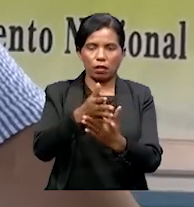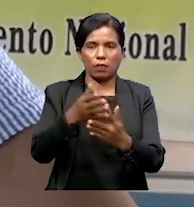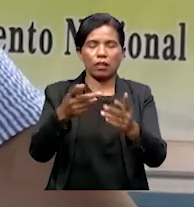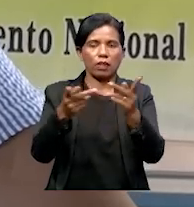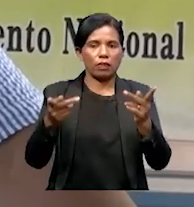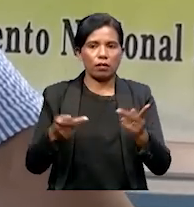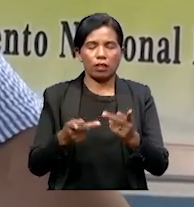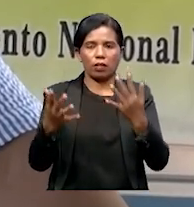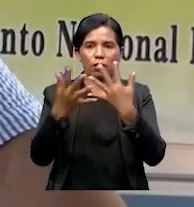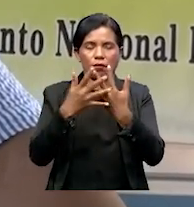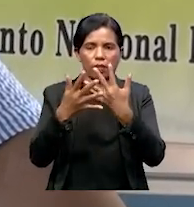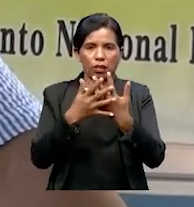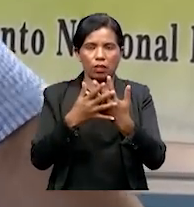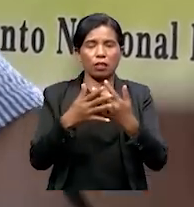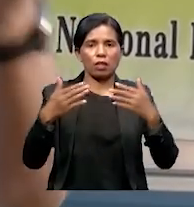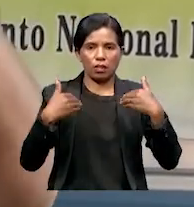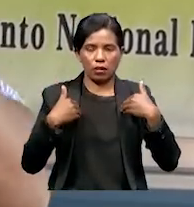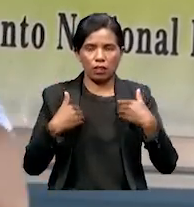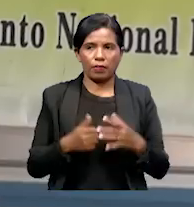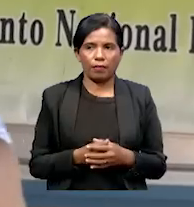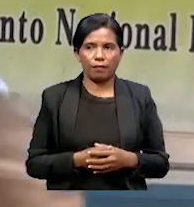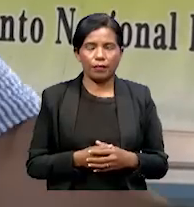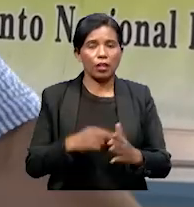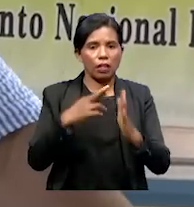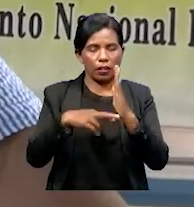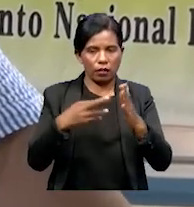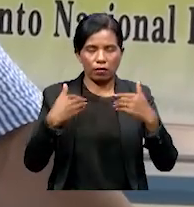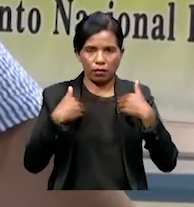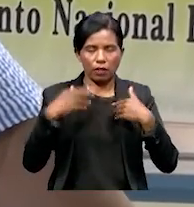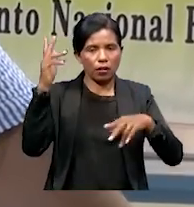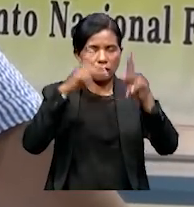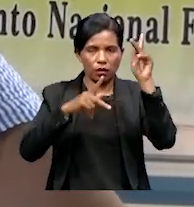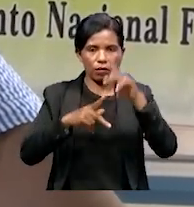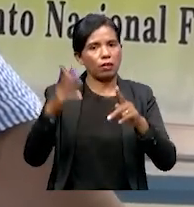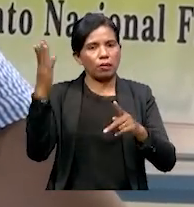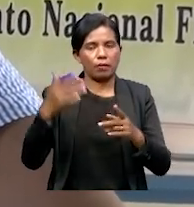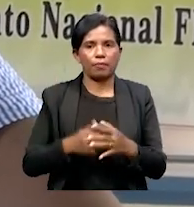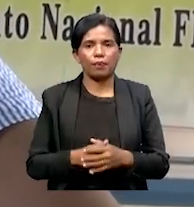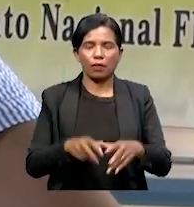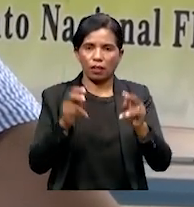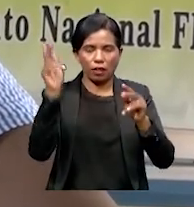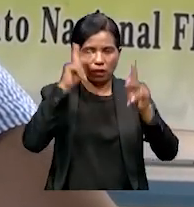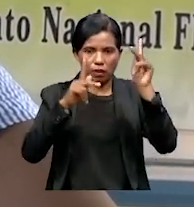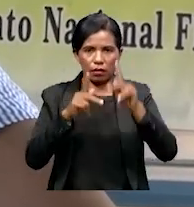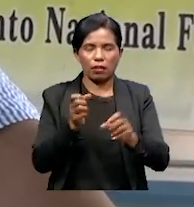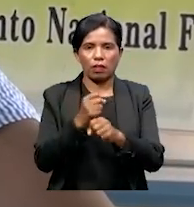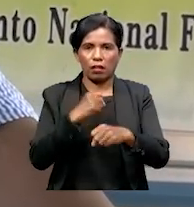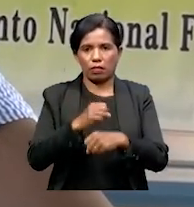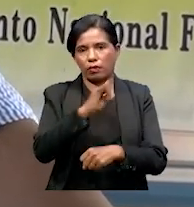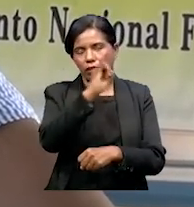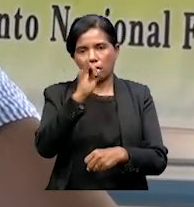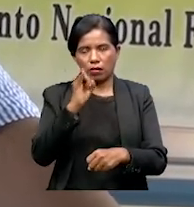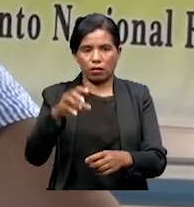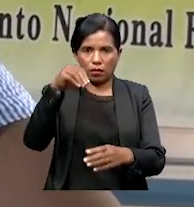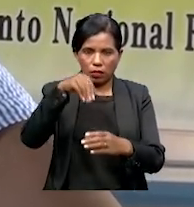ne standard ne ya tambe ne ma caso ne bek acontece ne banane caso ne tenk halu investigação ne bek client